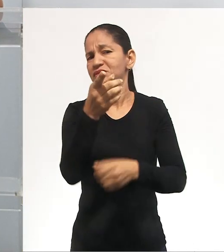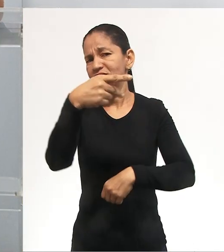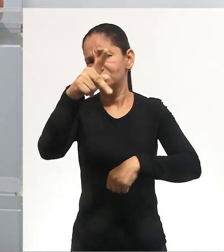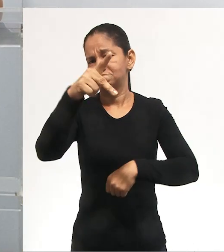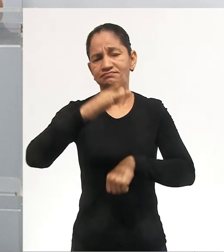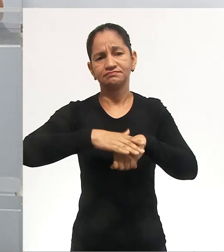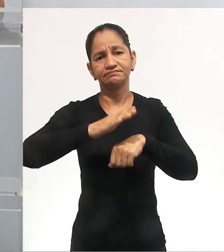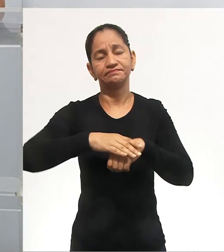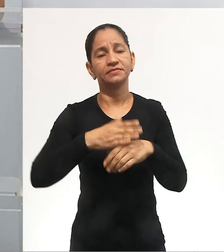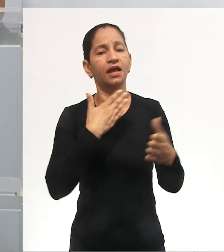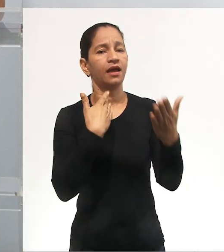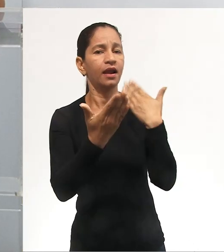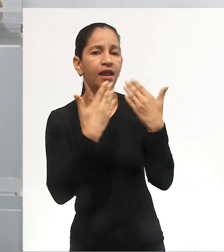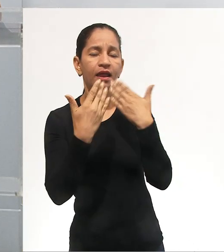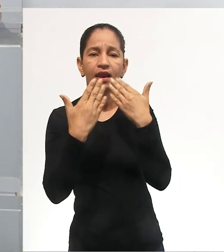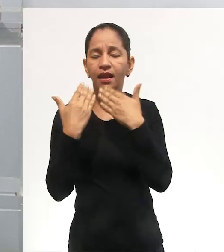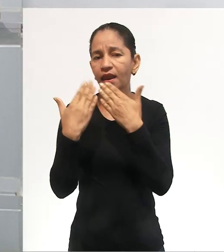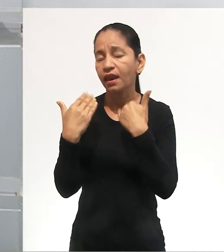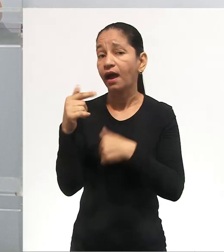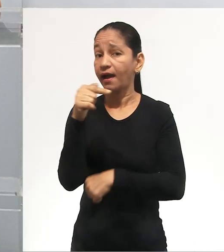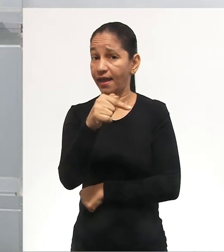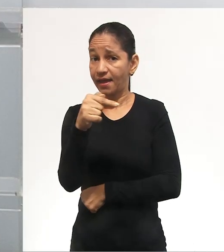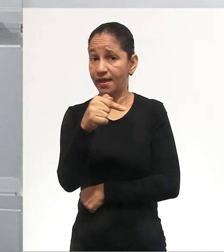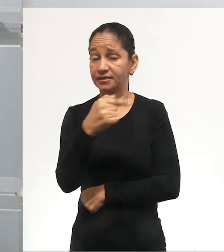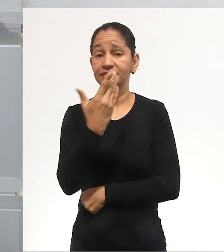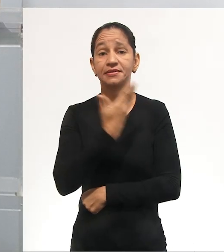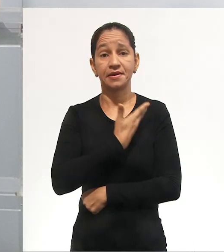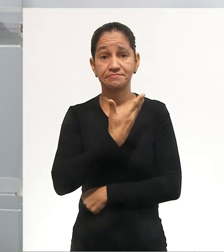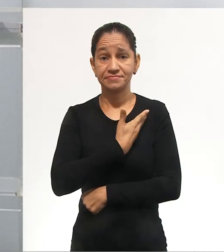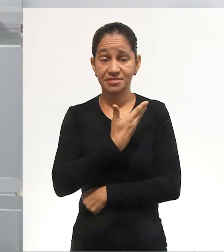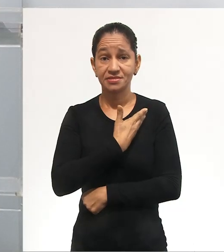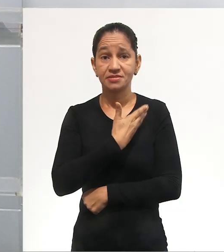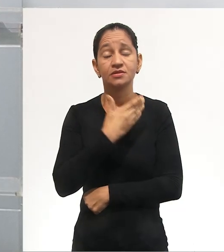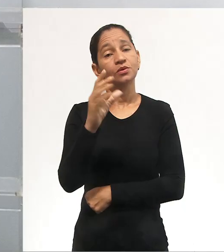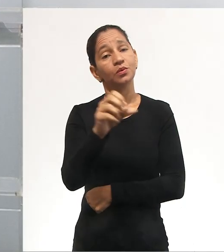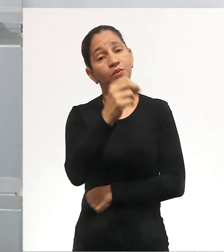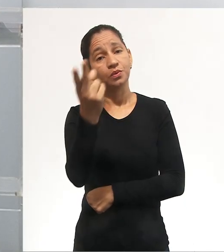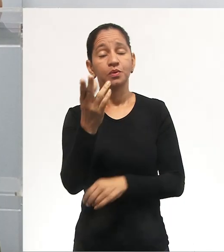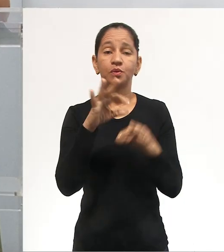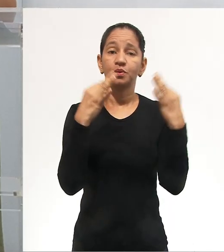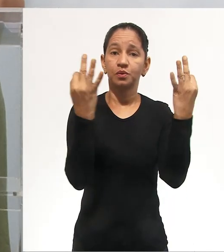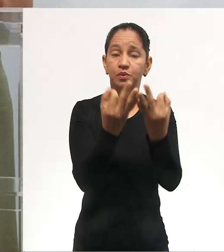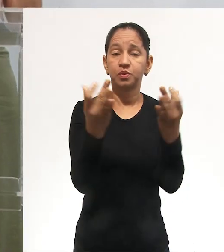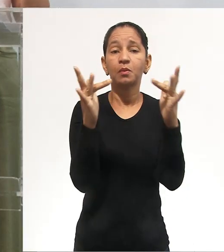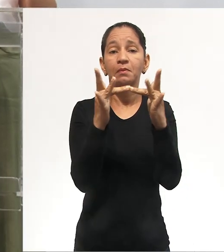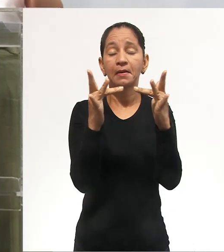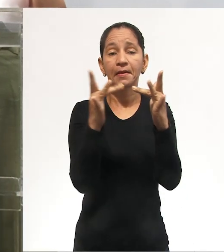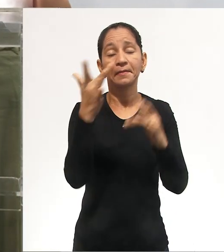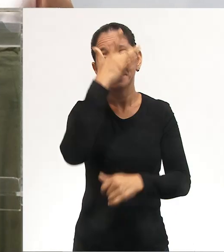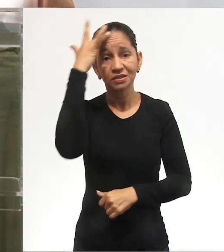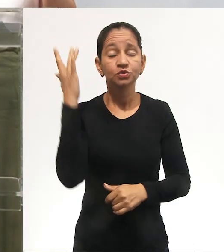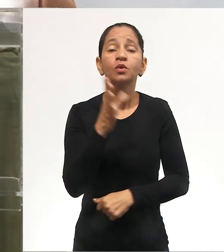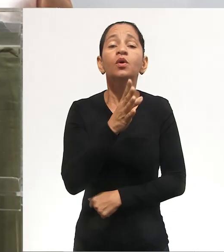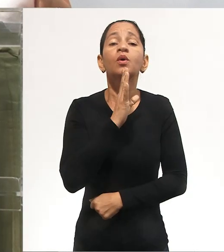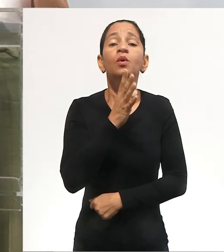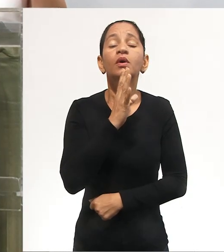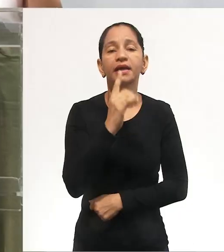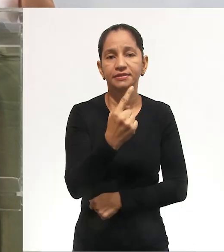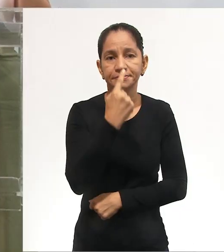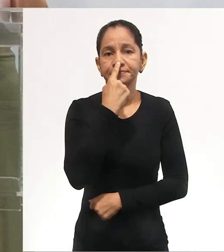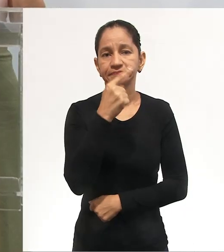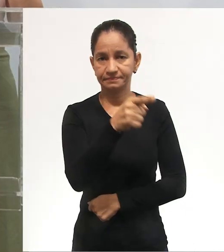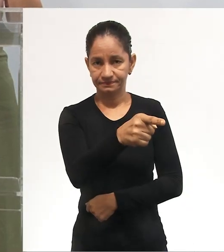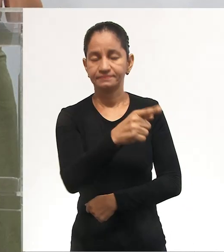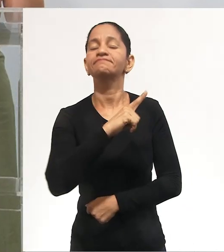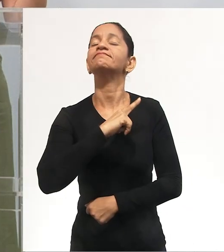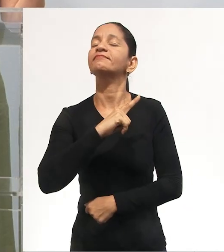na conversa, né, com amigos, com familiares. Então, são situações que você